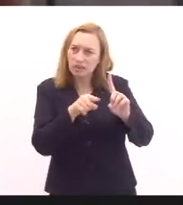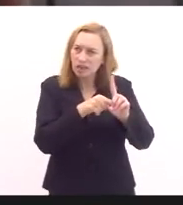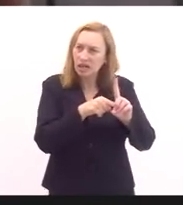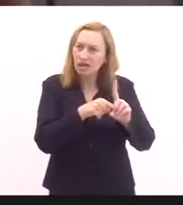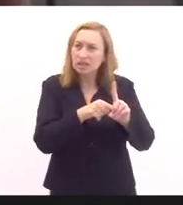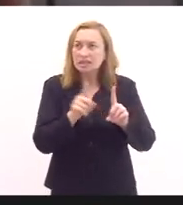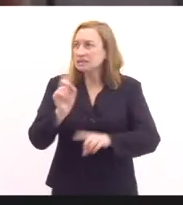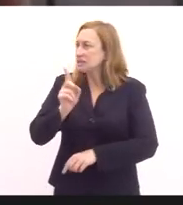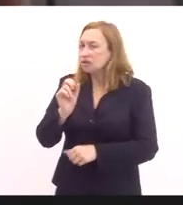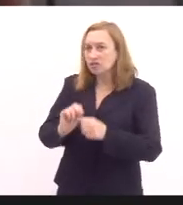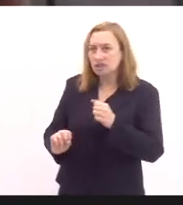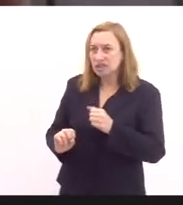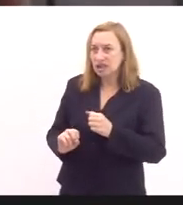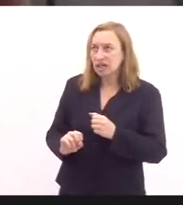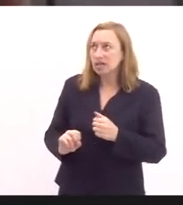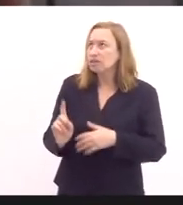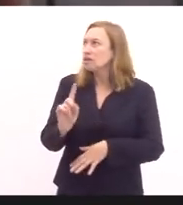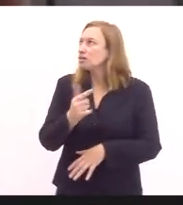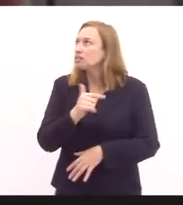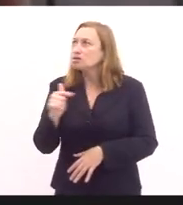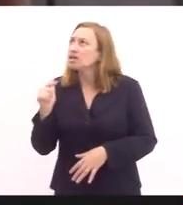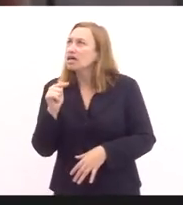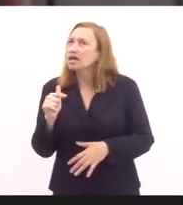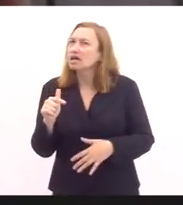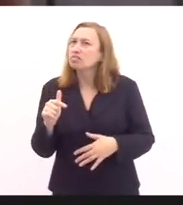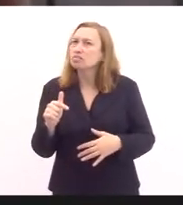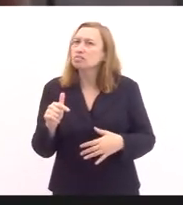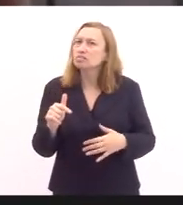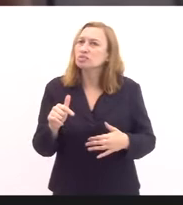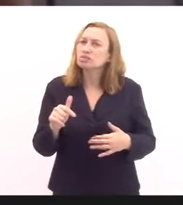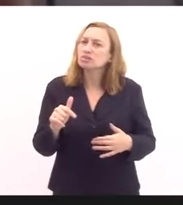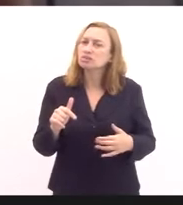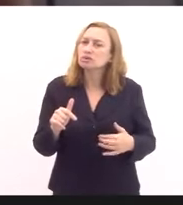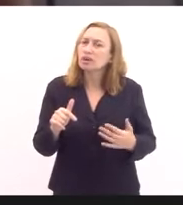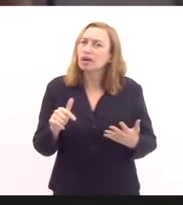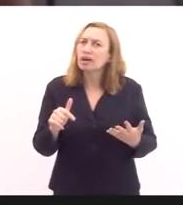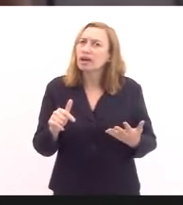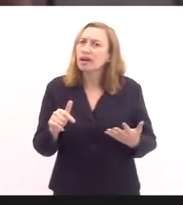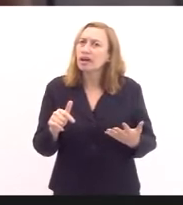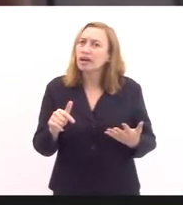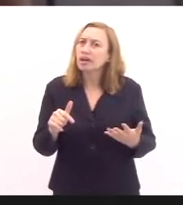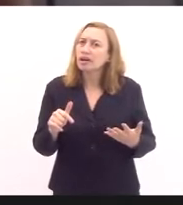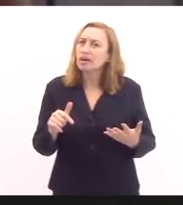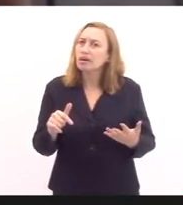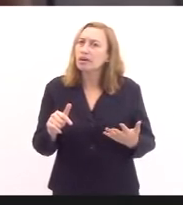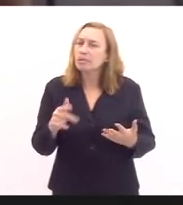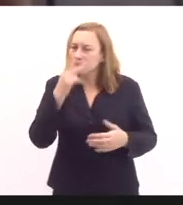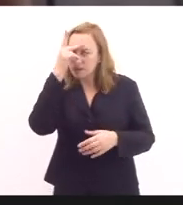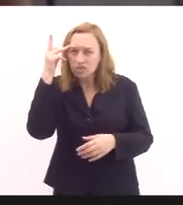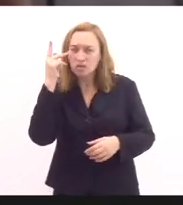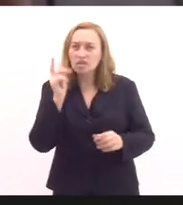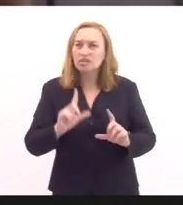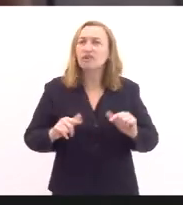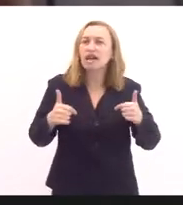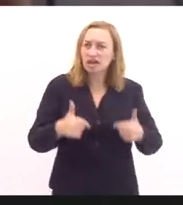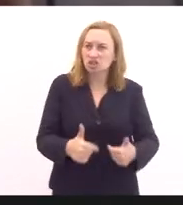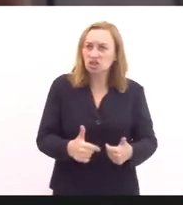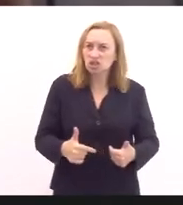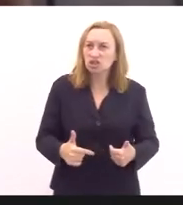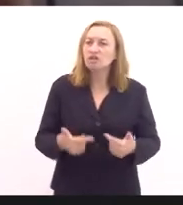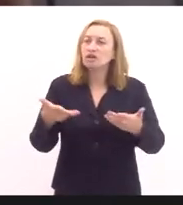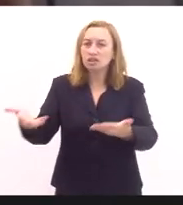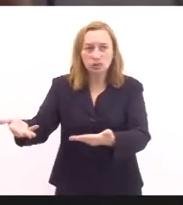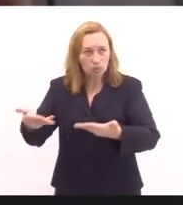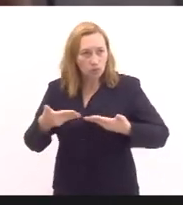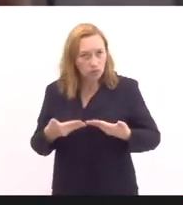se a gente não fizer isso não não terão outras pessoas que realmente se é vão fazer então a gente eu faço